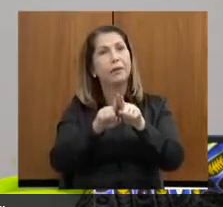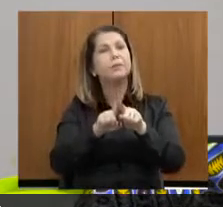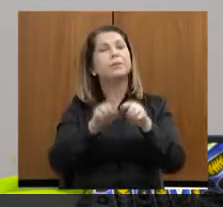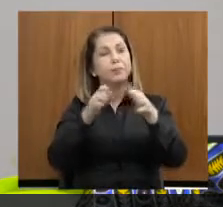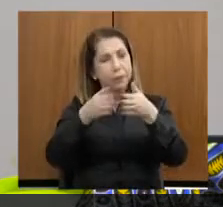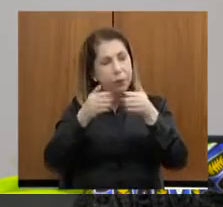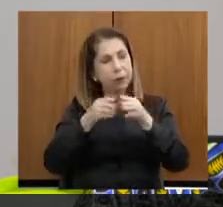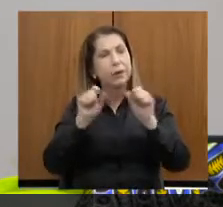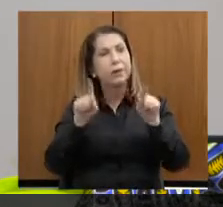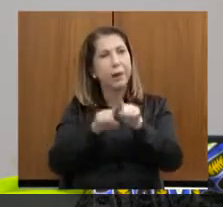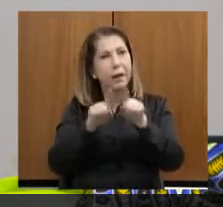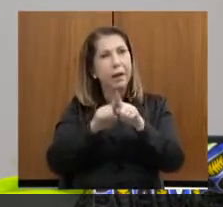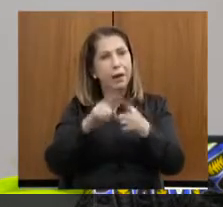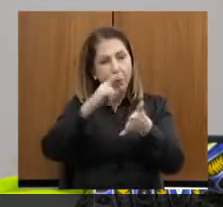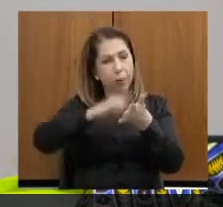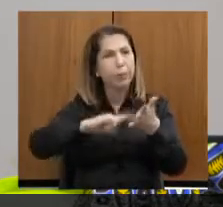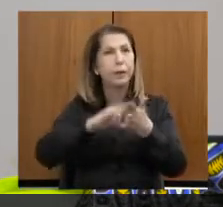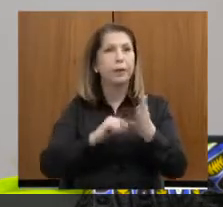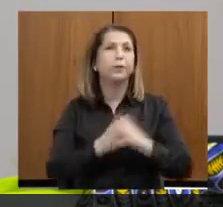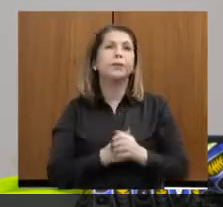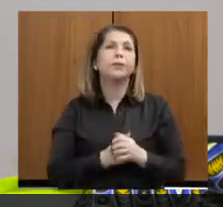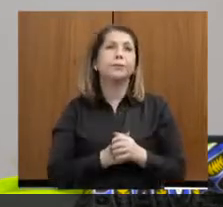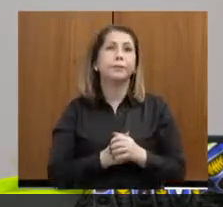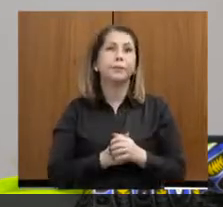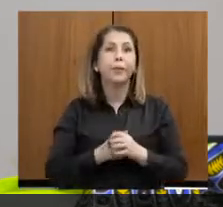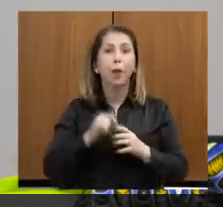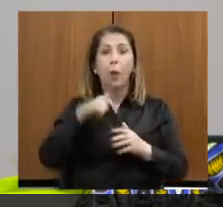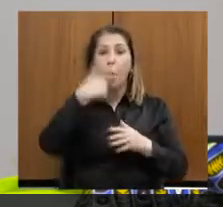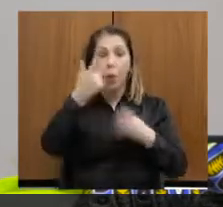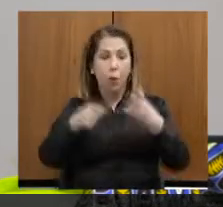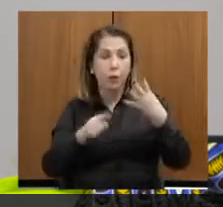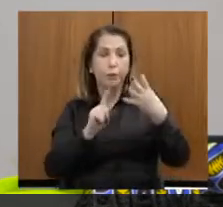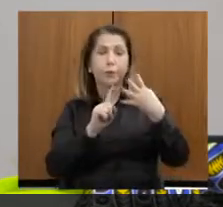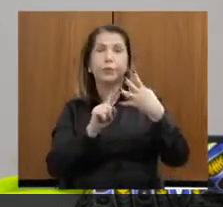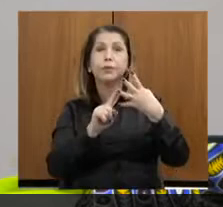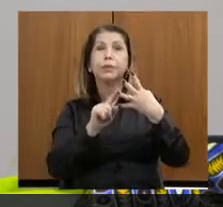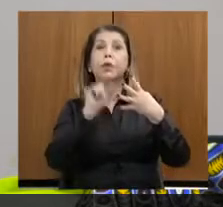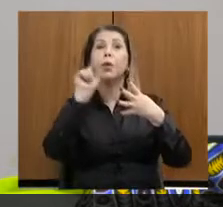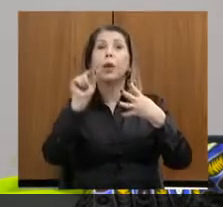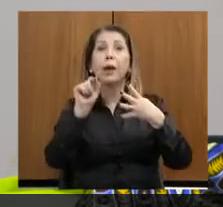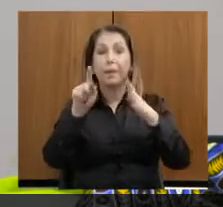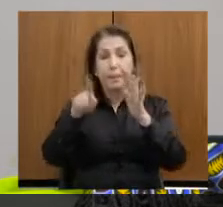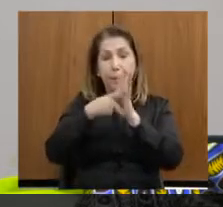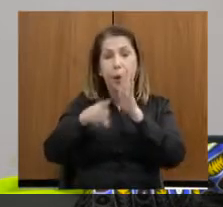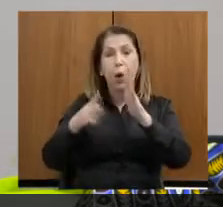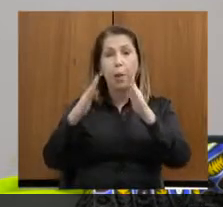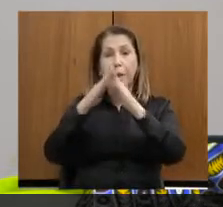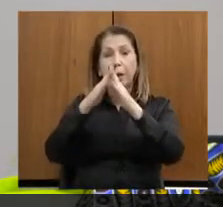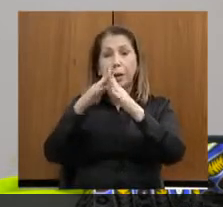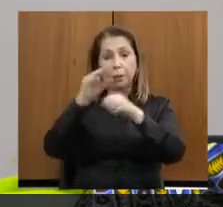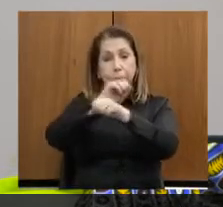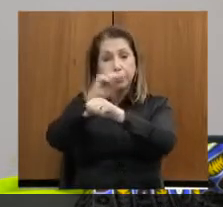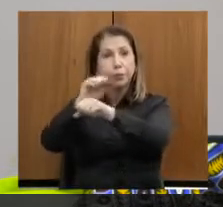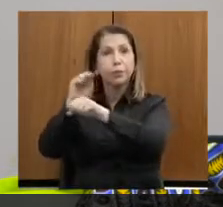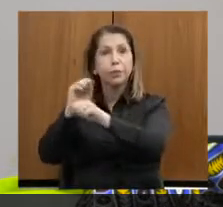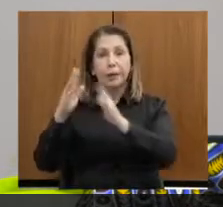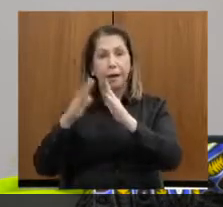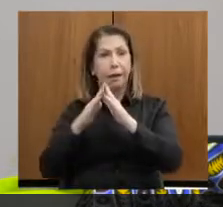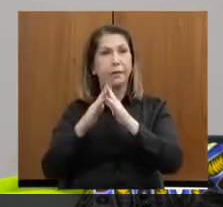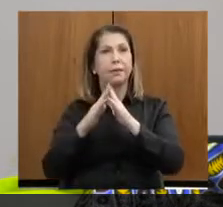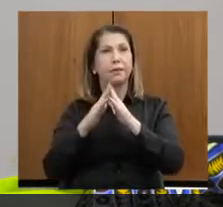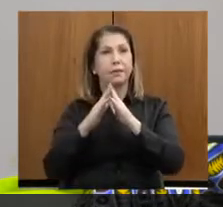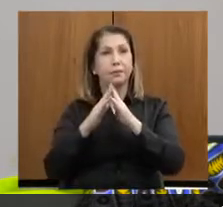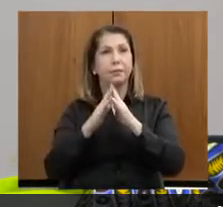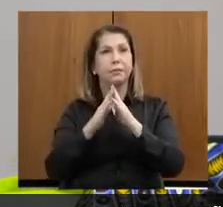reivindicar e passar para o outro processo que eu tô momento das casas